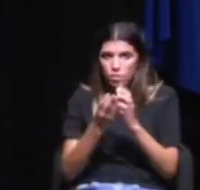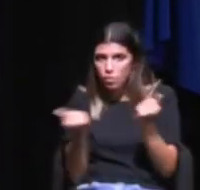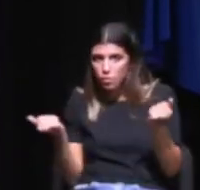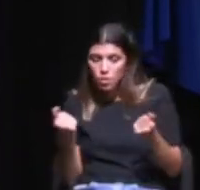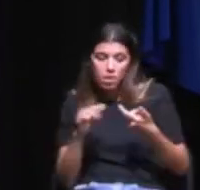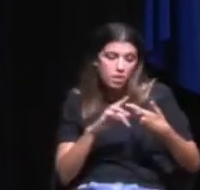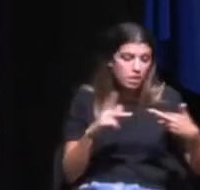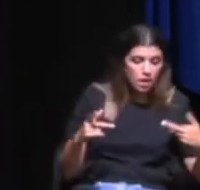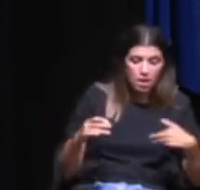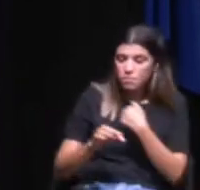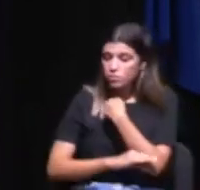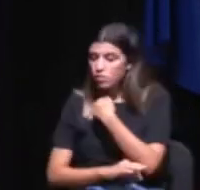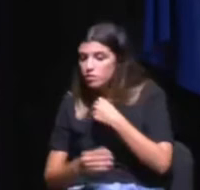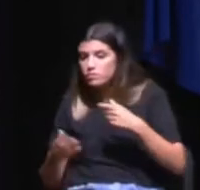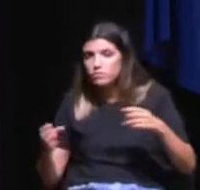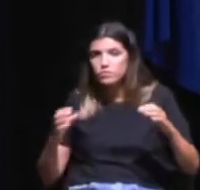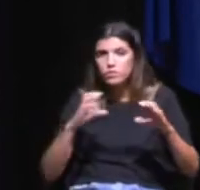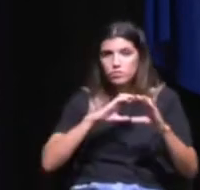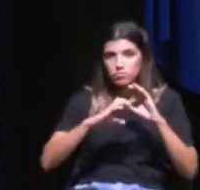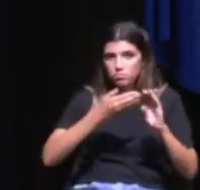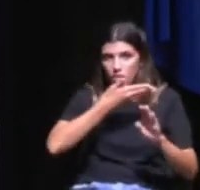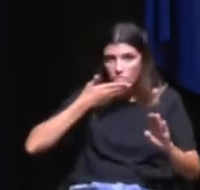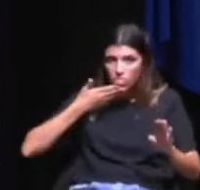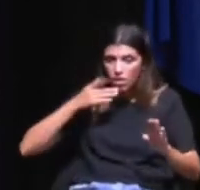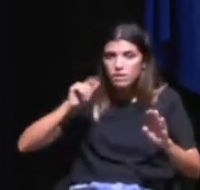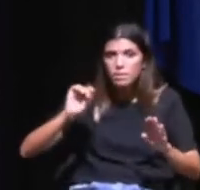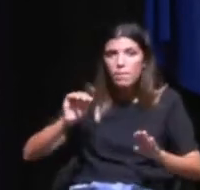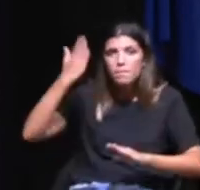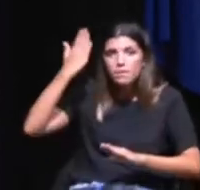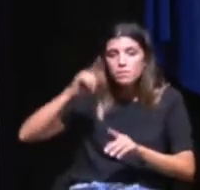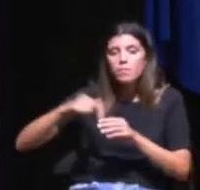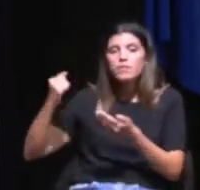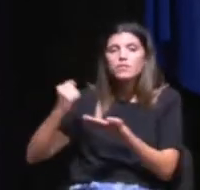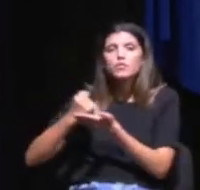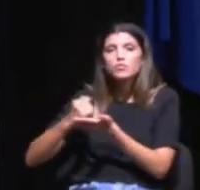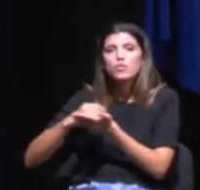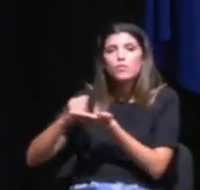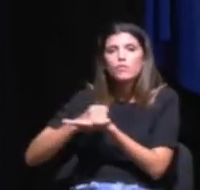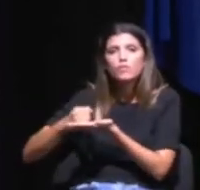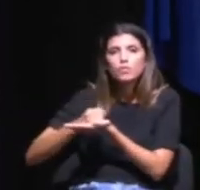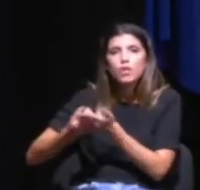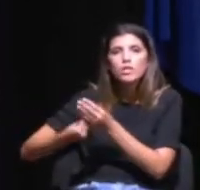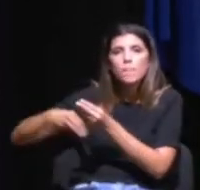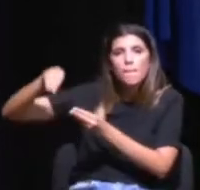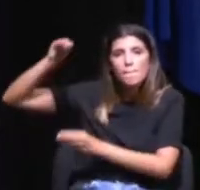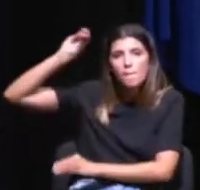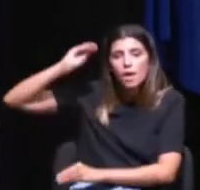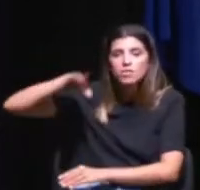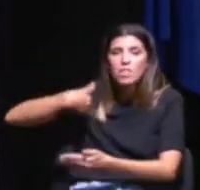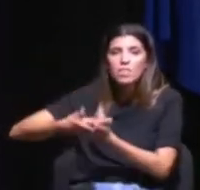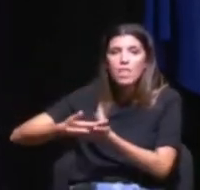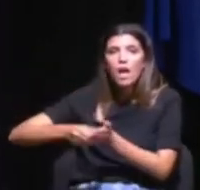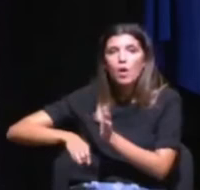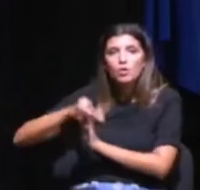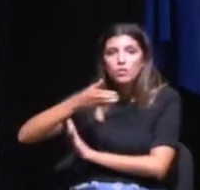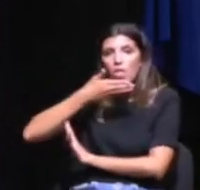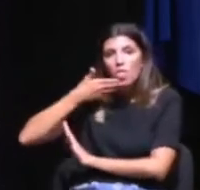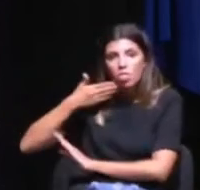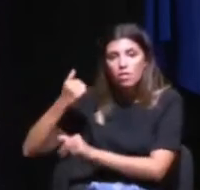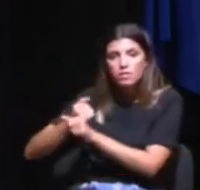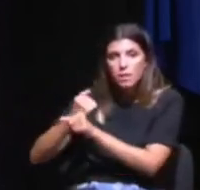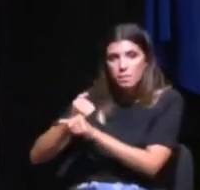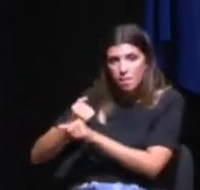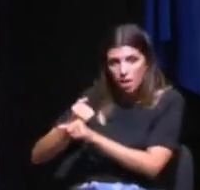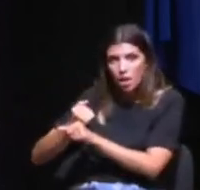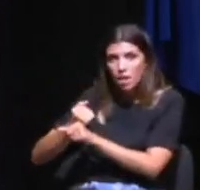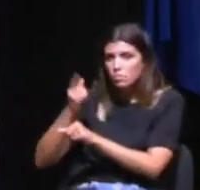entre a Câmara Municipal e as Juntas de Freguesia e, principalmente, com o reforço dos trabalhadores de higiene urbana, assegurando condições dignas de trabalho destes